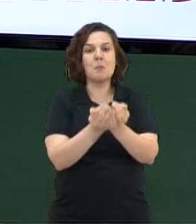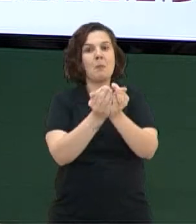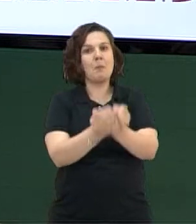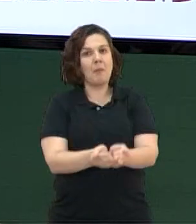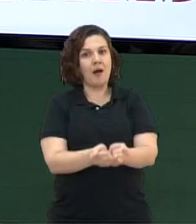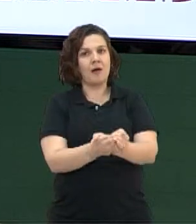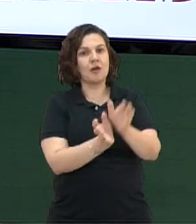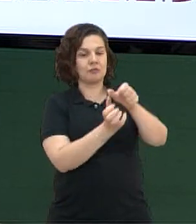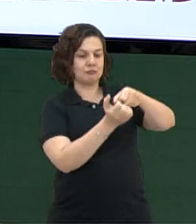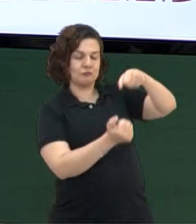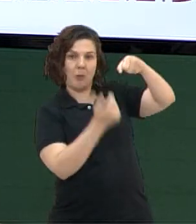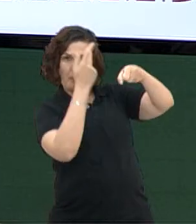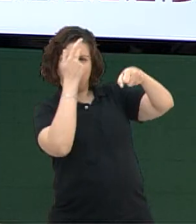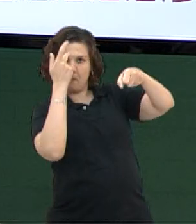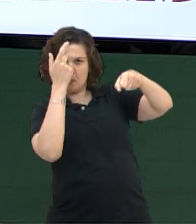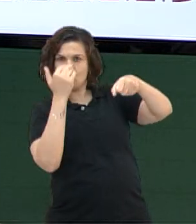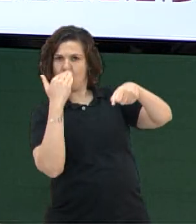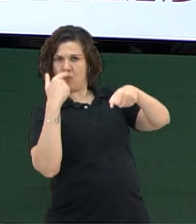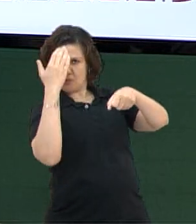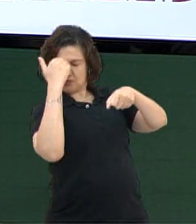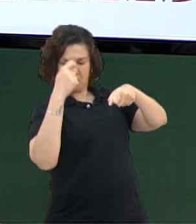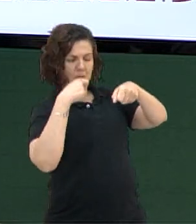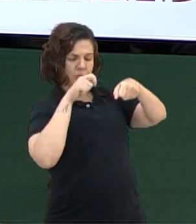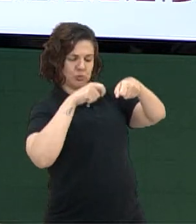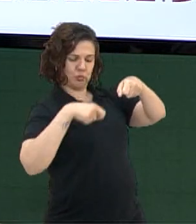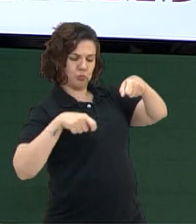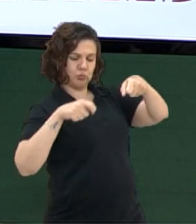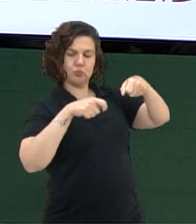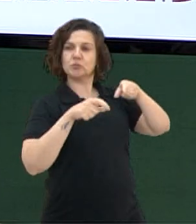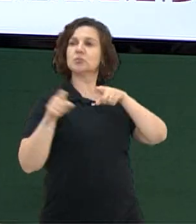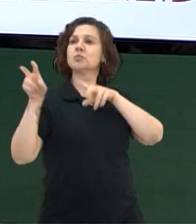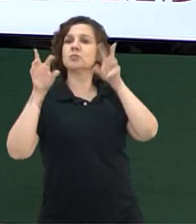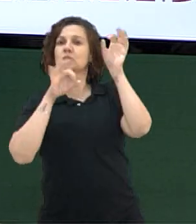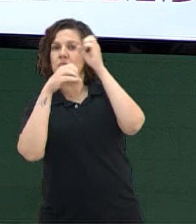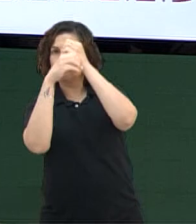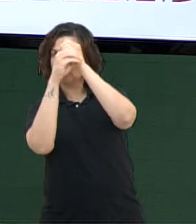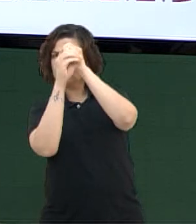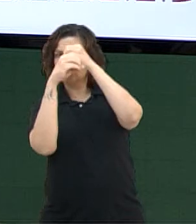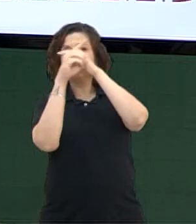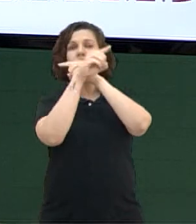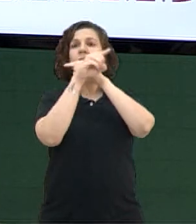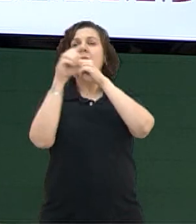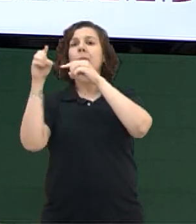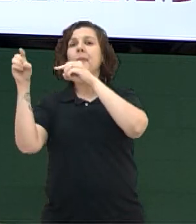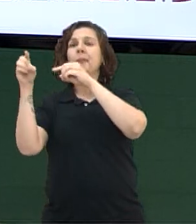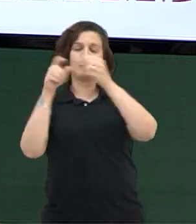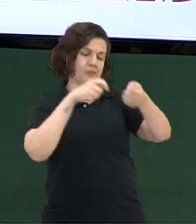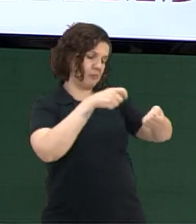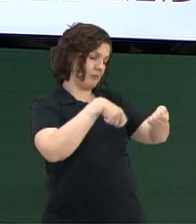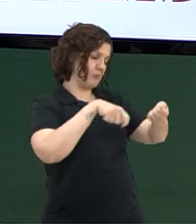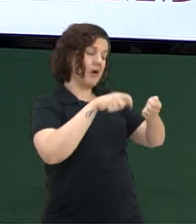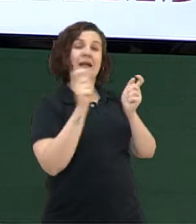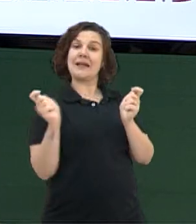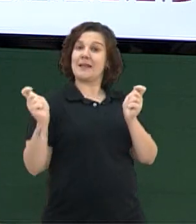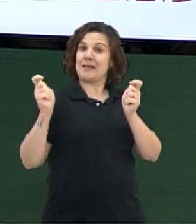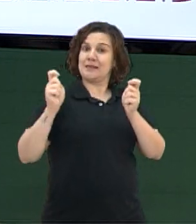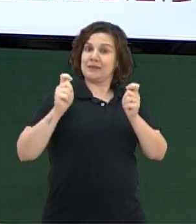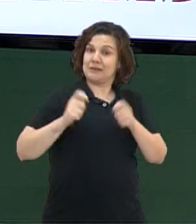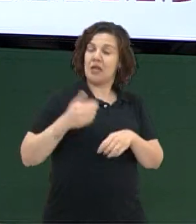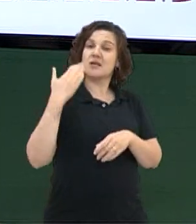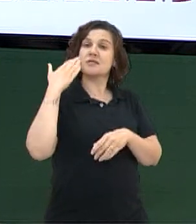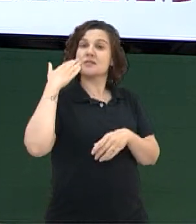dispunham de cartógrafos a bordo. E esses cartógrafos eram pessoas capazes